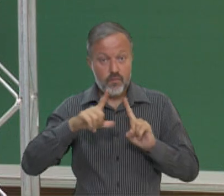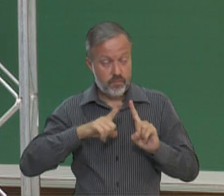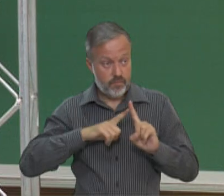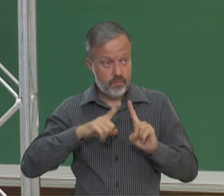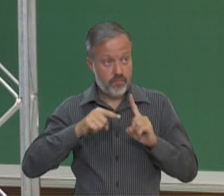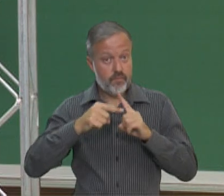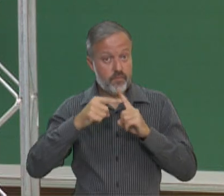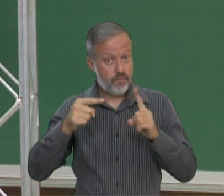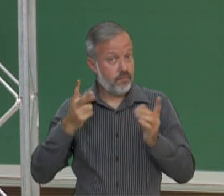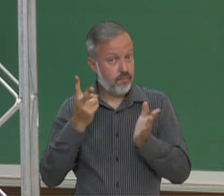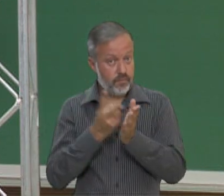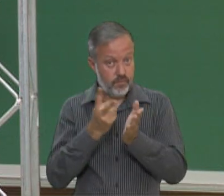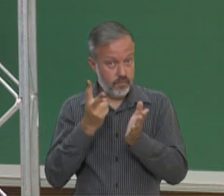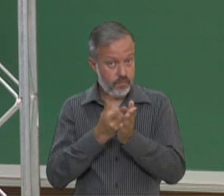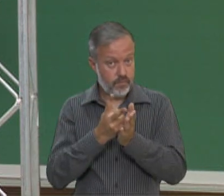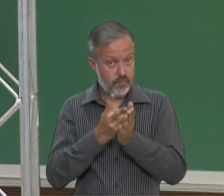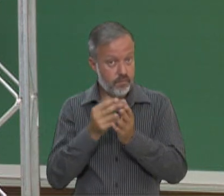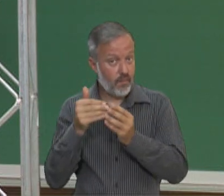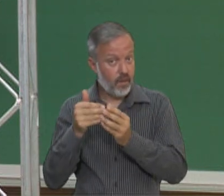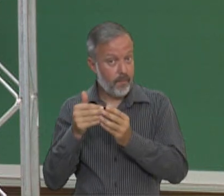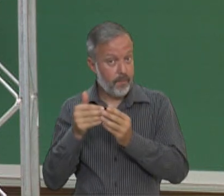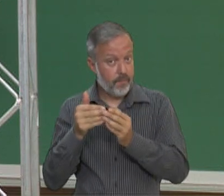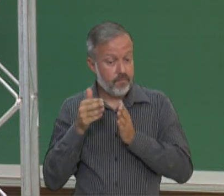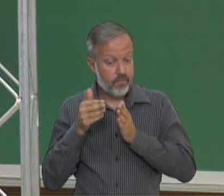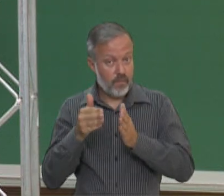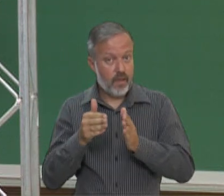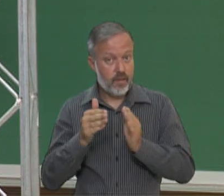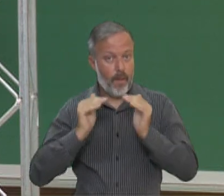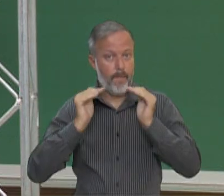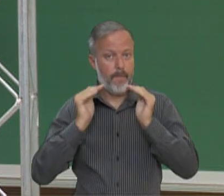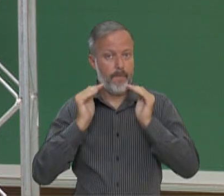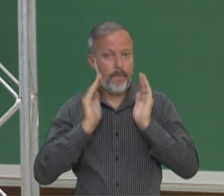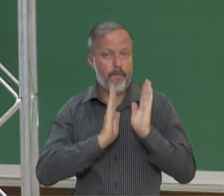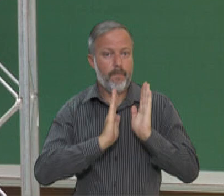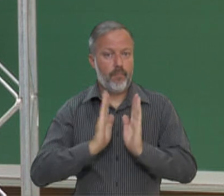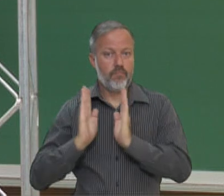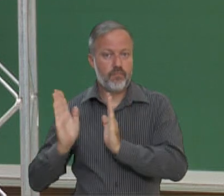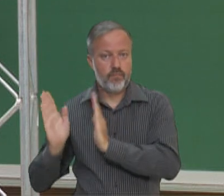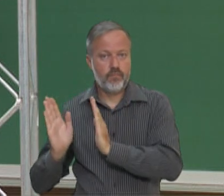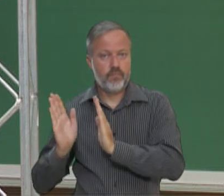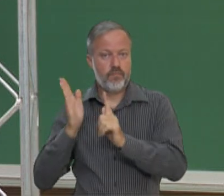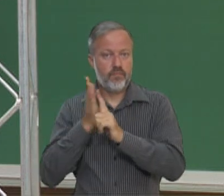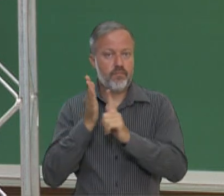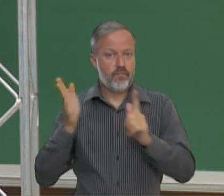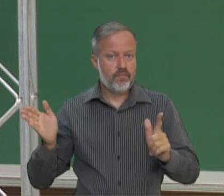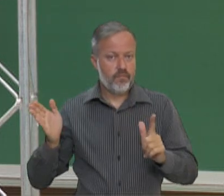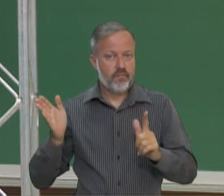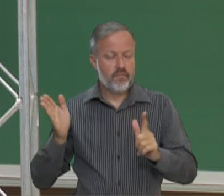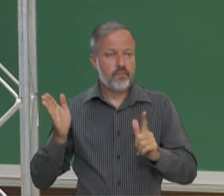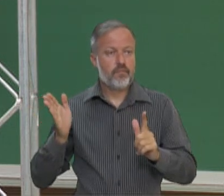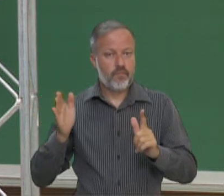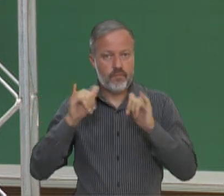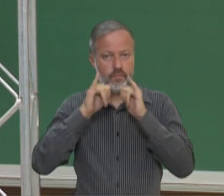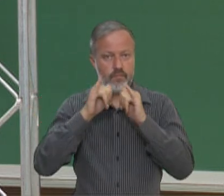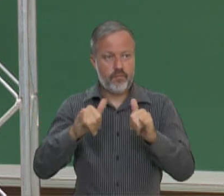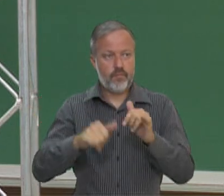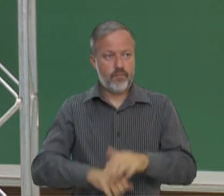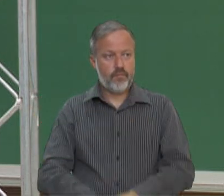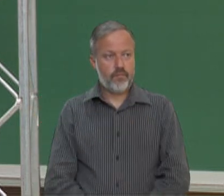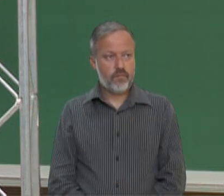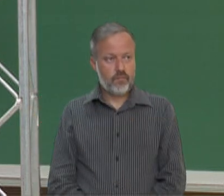mas que vão sempre seguir o padrão textual do gênero notícia. Isso sempre vai ser